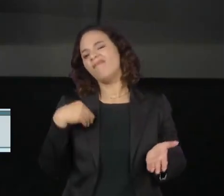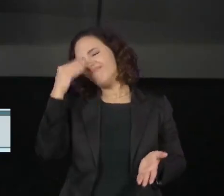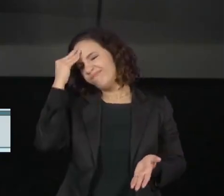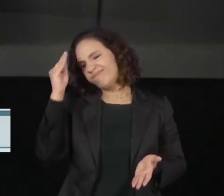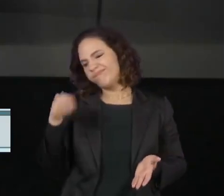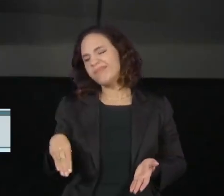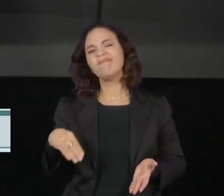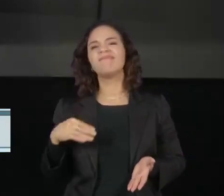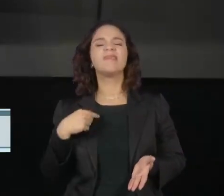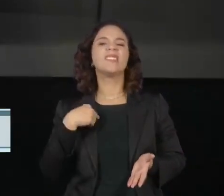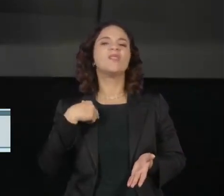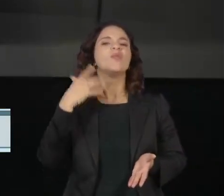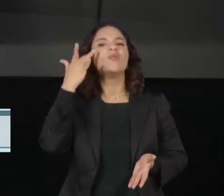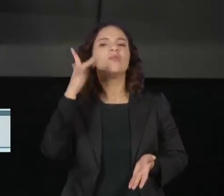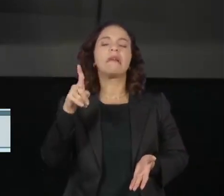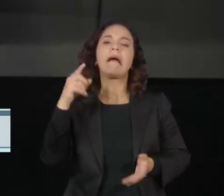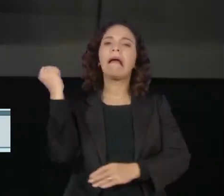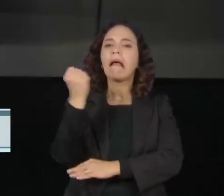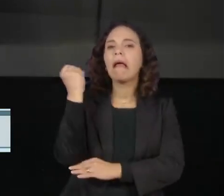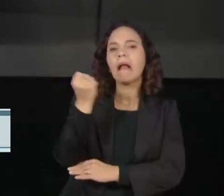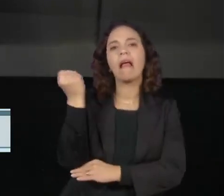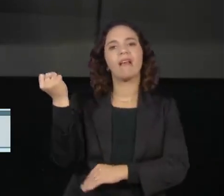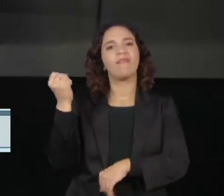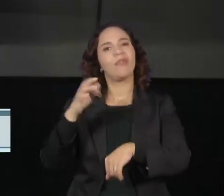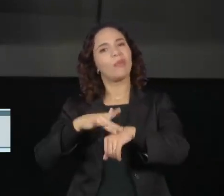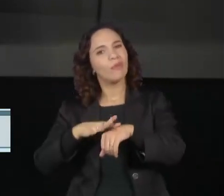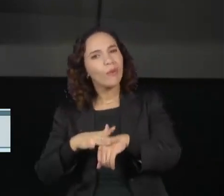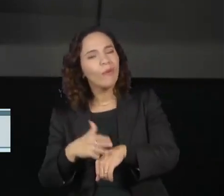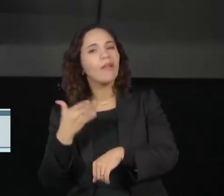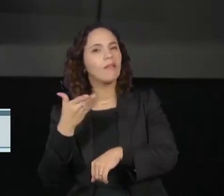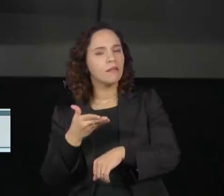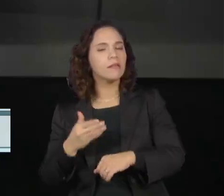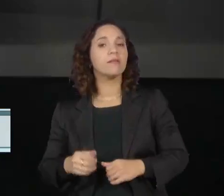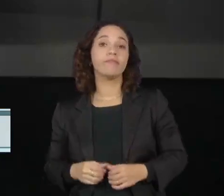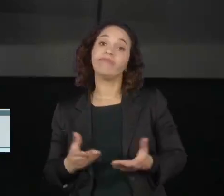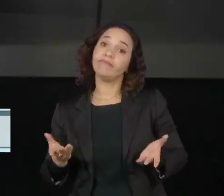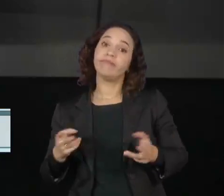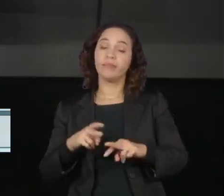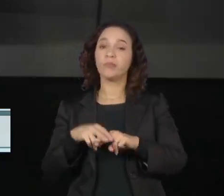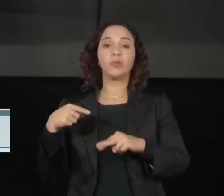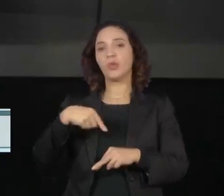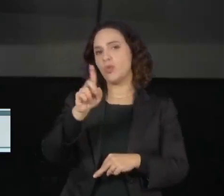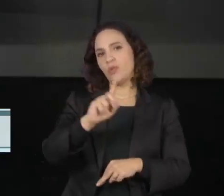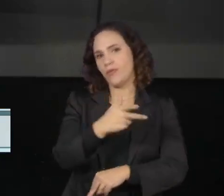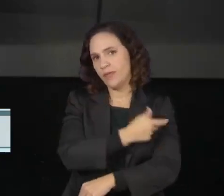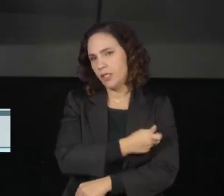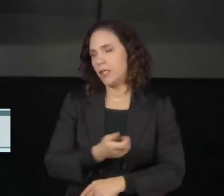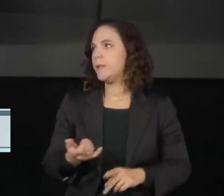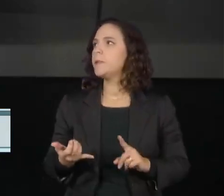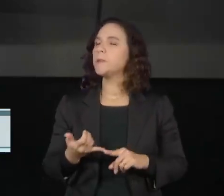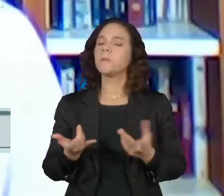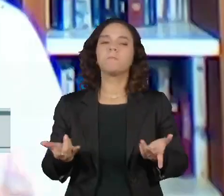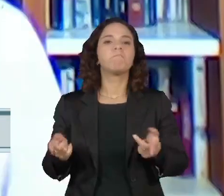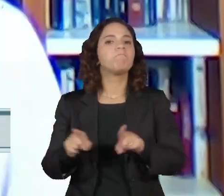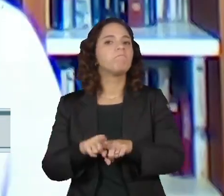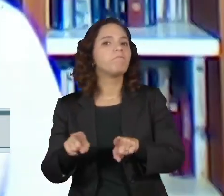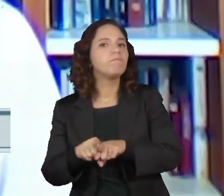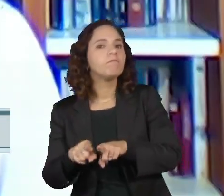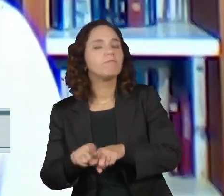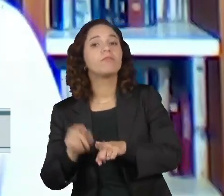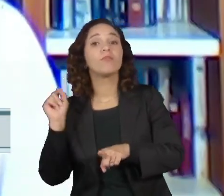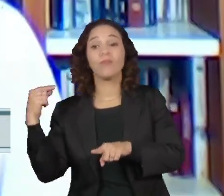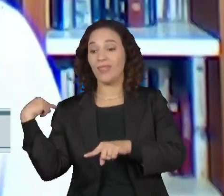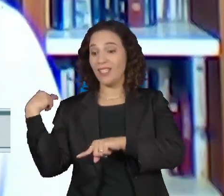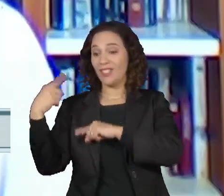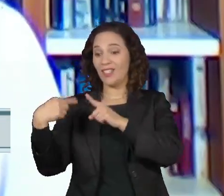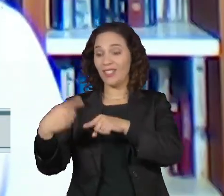tanta noção da gravidade das doenças, então ela não vai vacinar. A gente tem uma